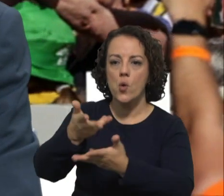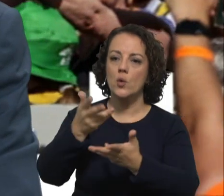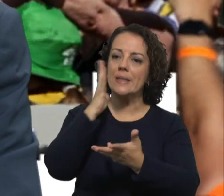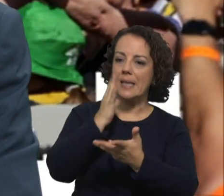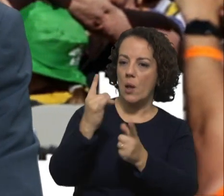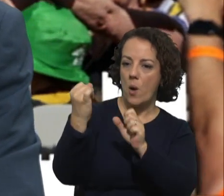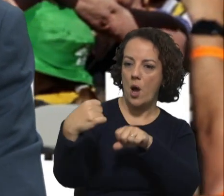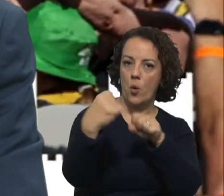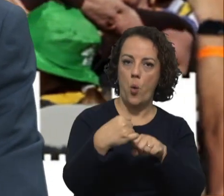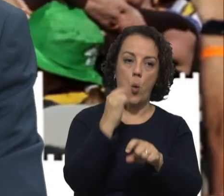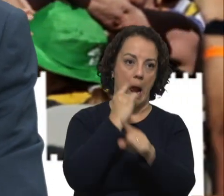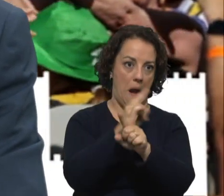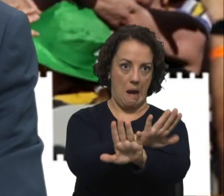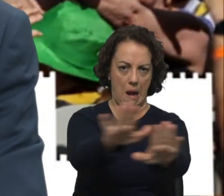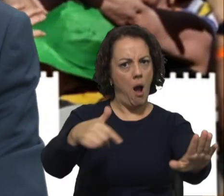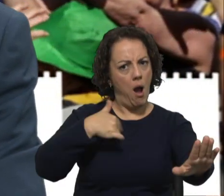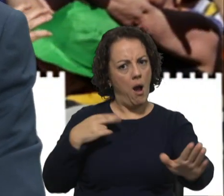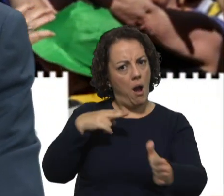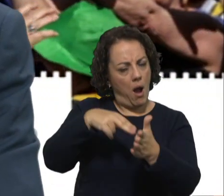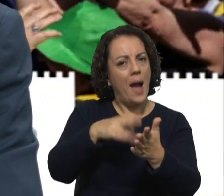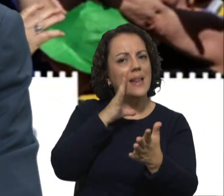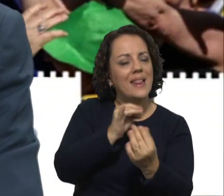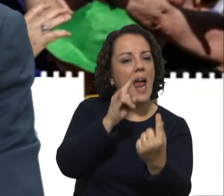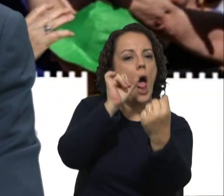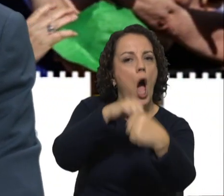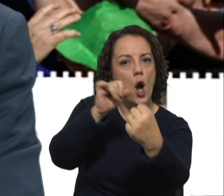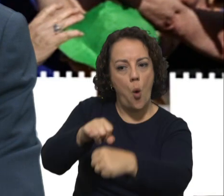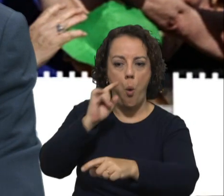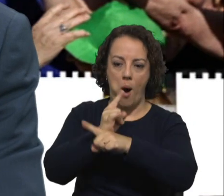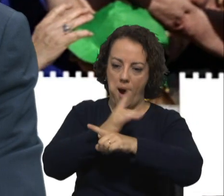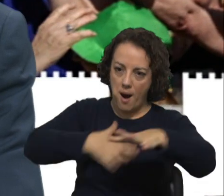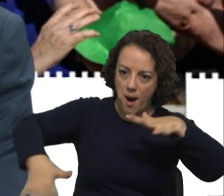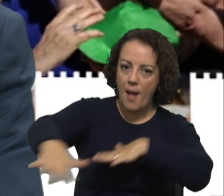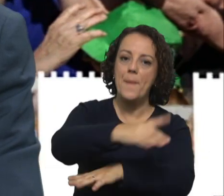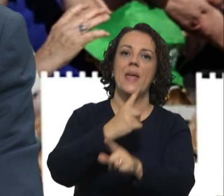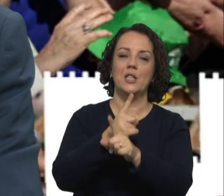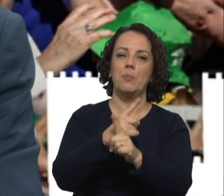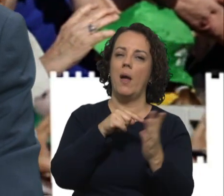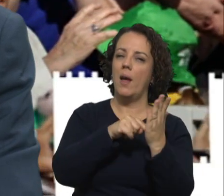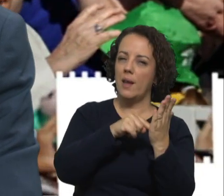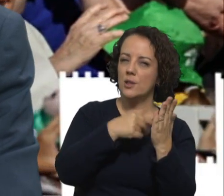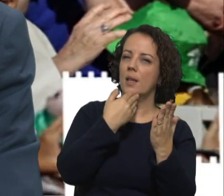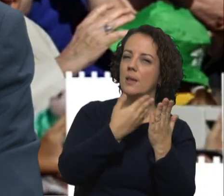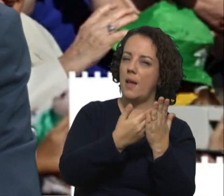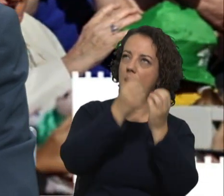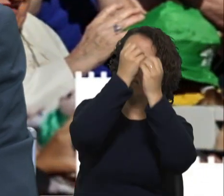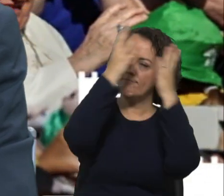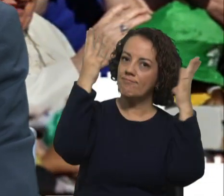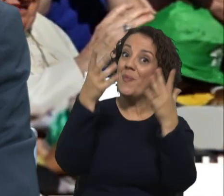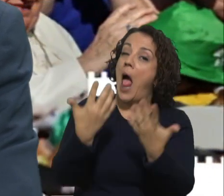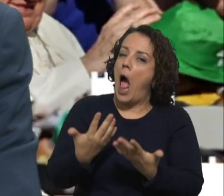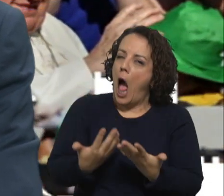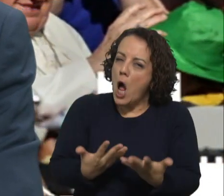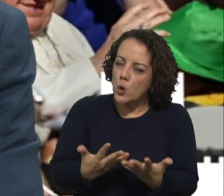estão presentes. Eu creio que esta voz que também ressoa na Bíblia precisa de ser escutada hoje. E talvez